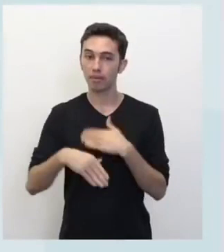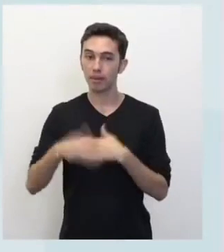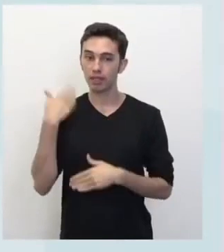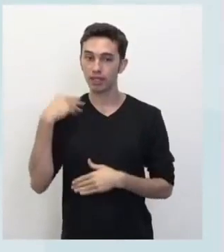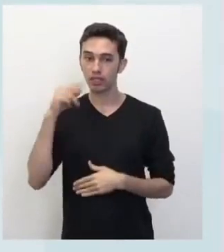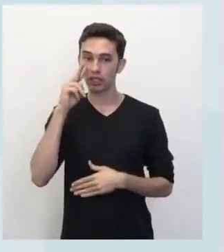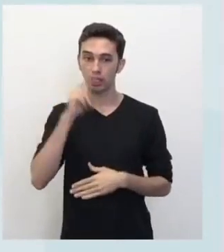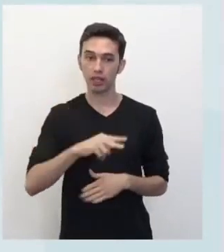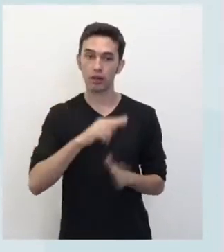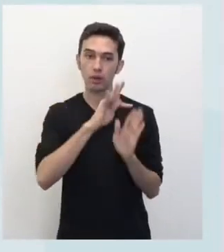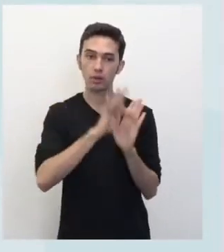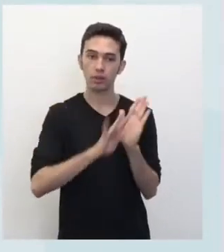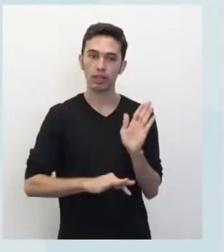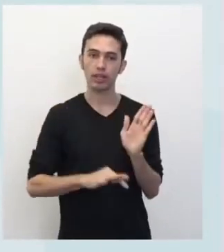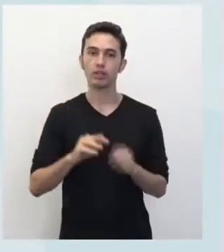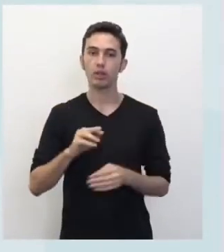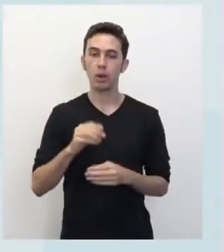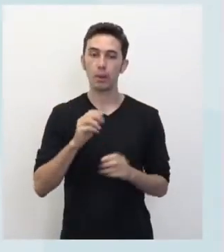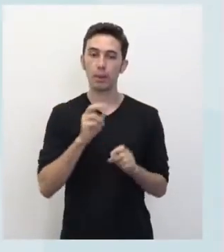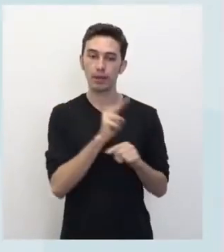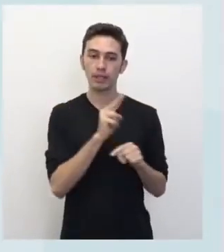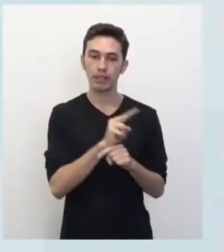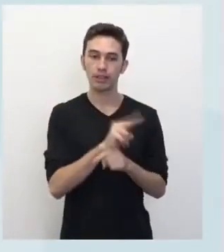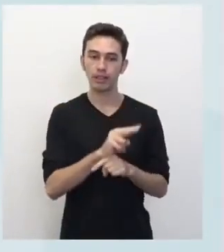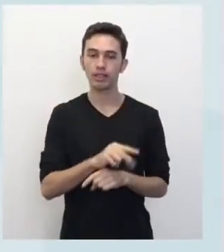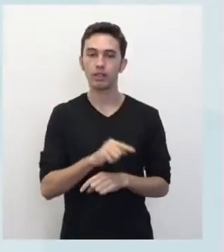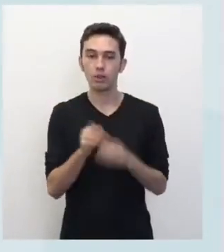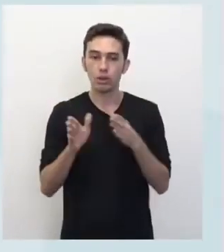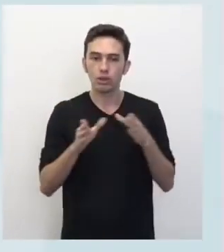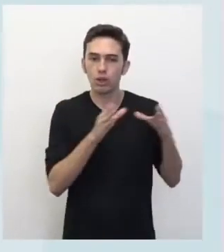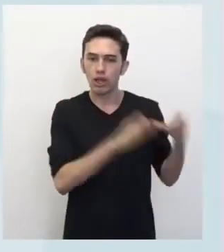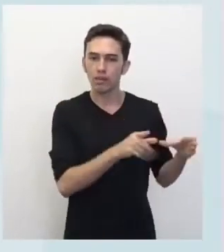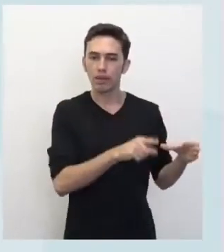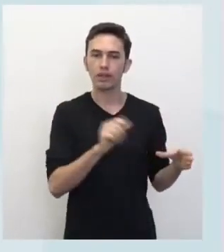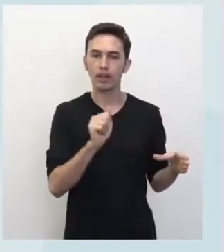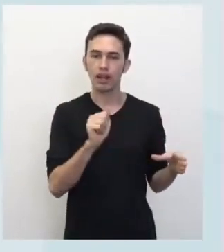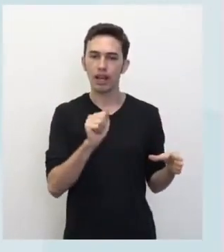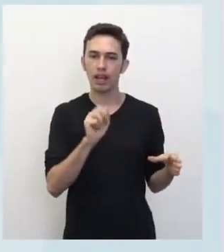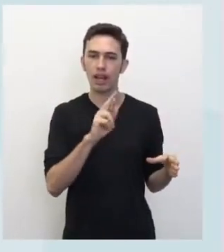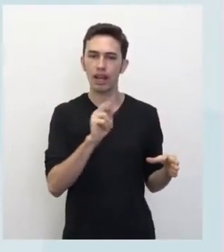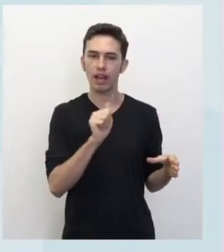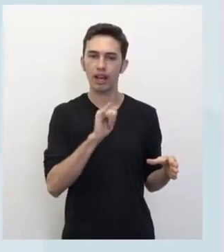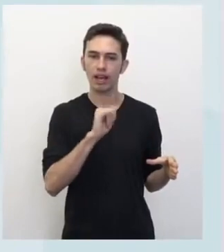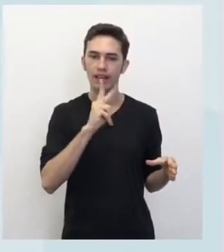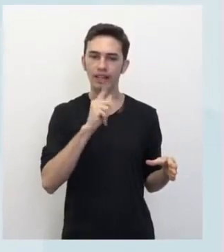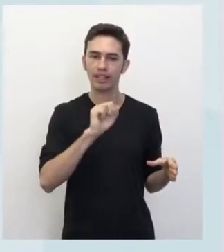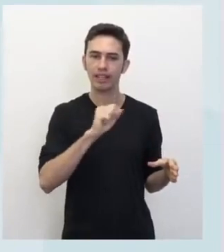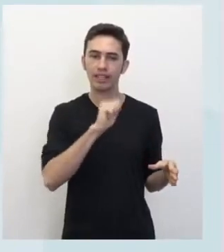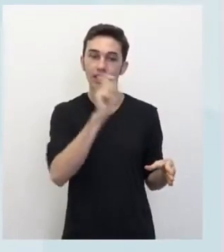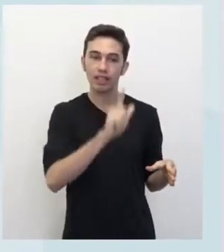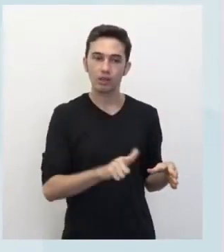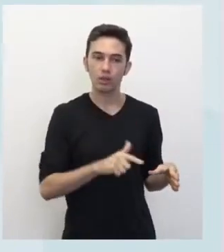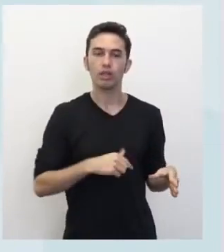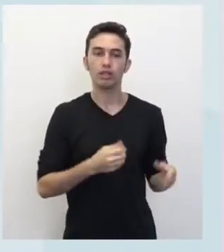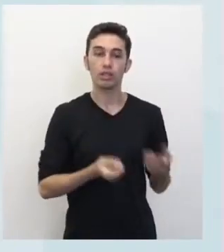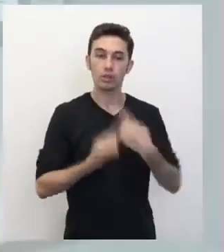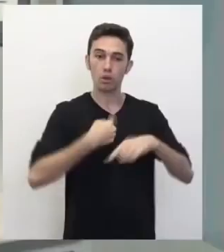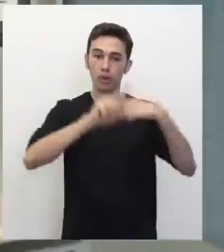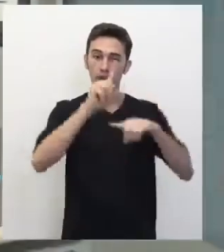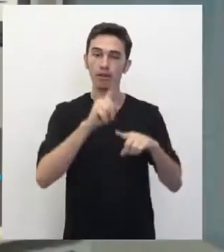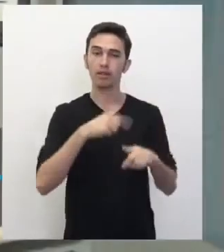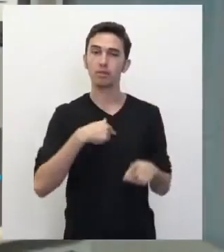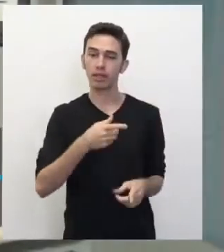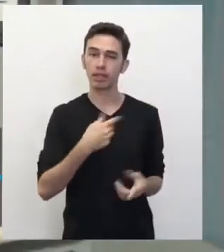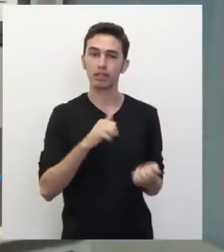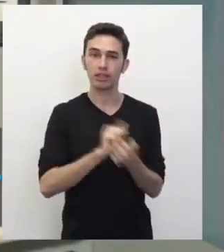no isolamento, ararinhas azuis superam expectativas de adaptação. O que você se lembra dessa notícia? Então, eu quero que o